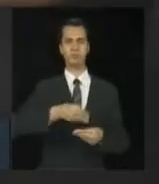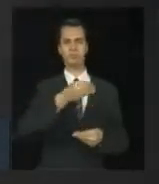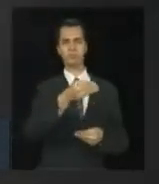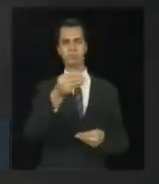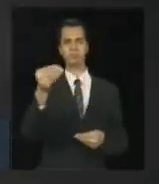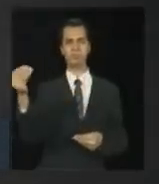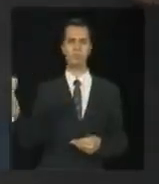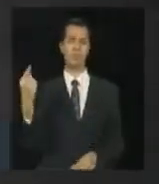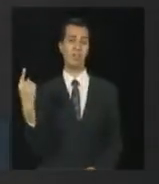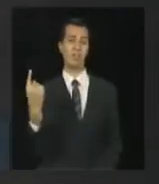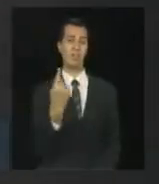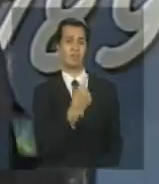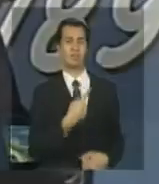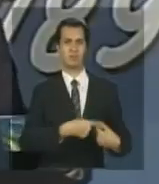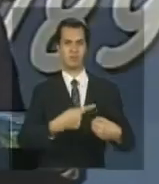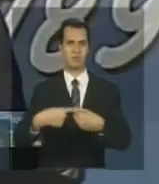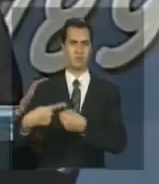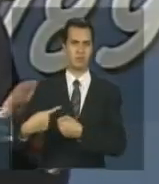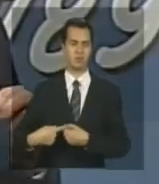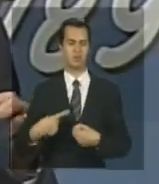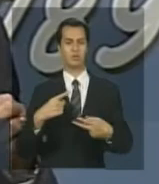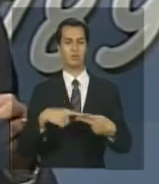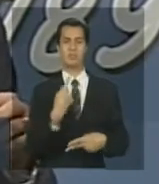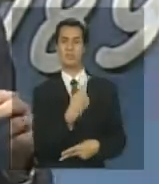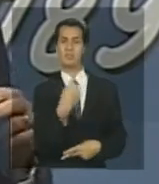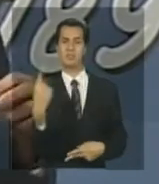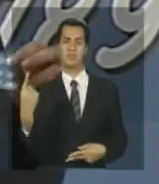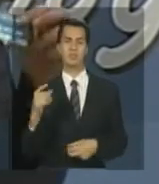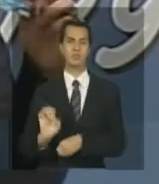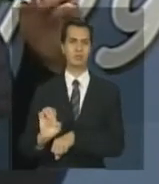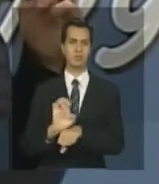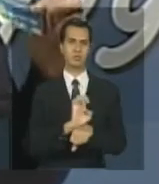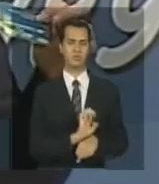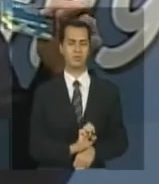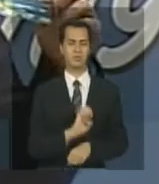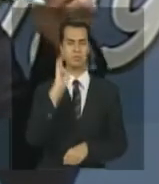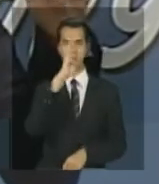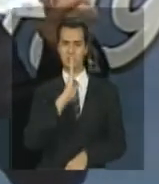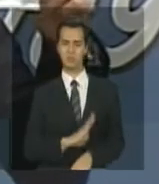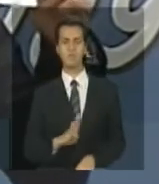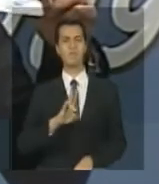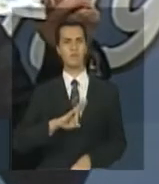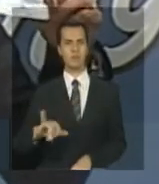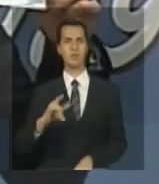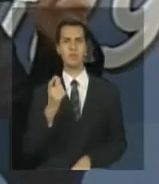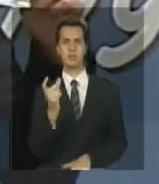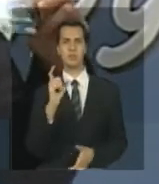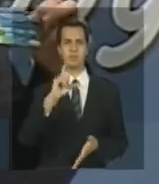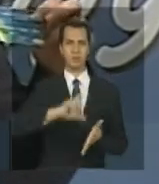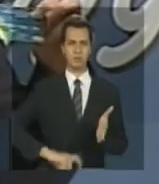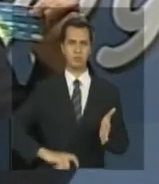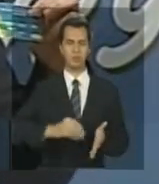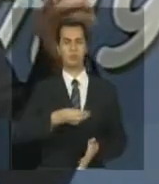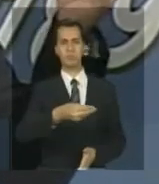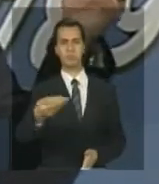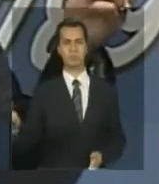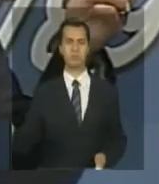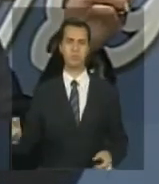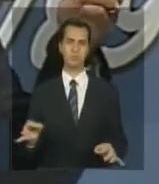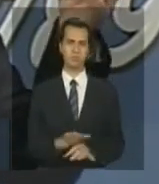para cada município brasileiro a cada estado brasileiro Eles já terão o seu cartão pronto